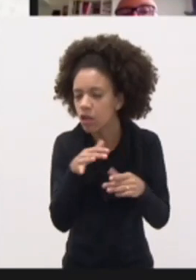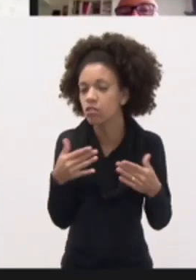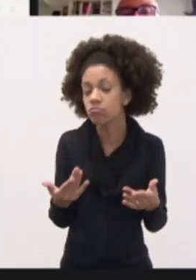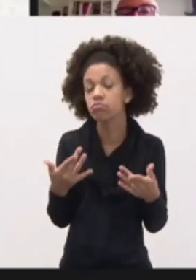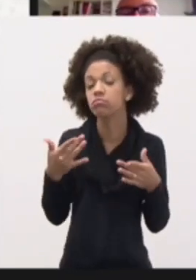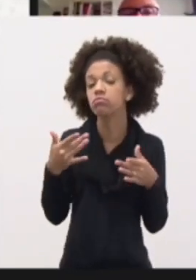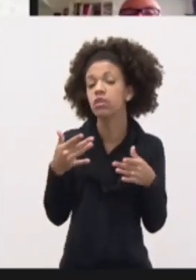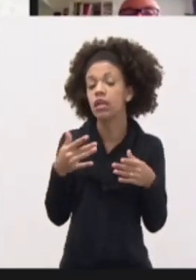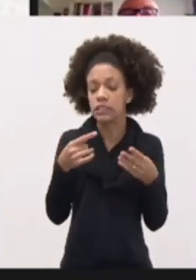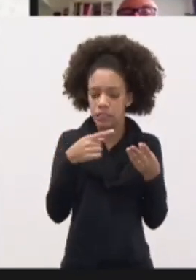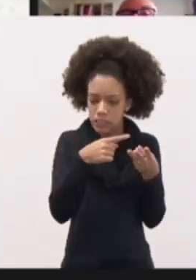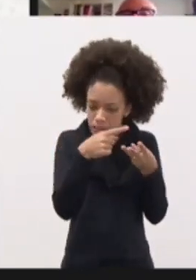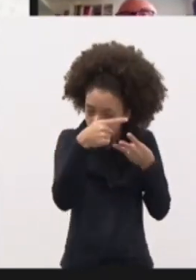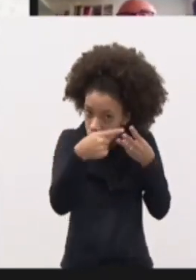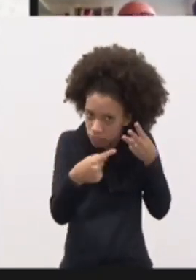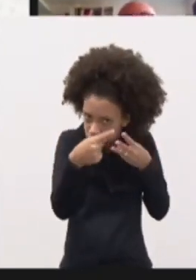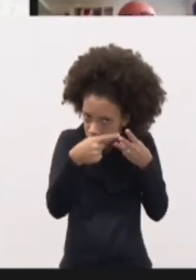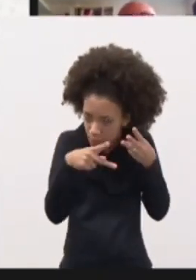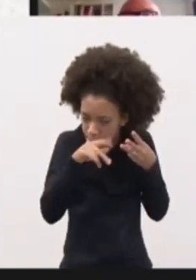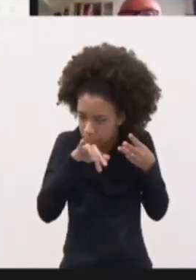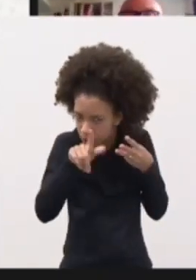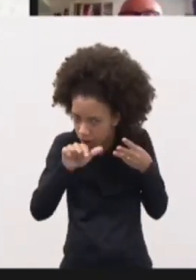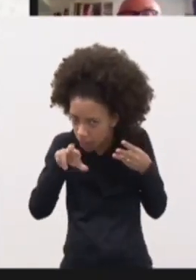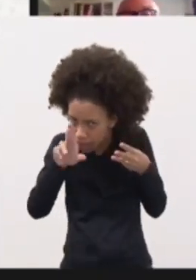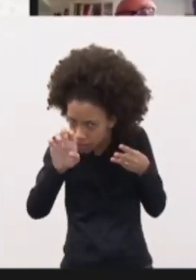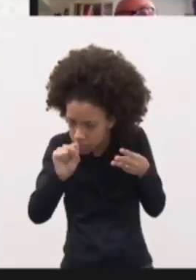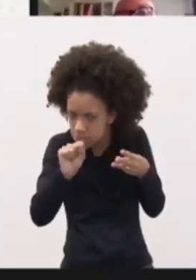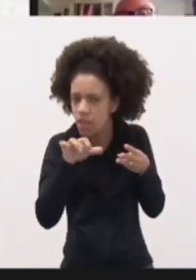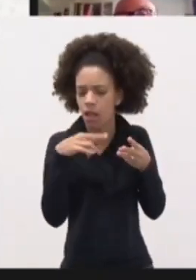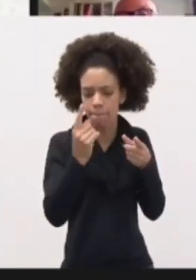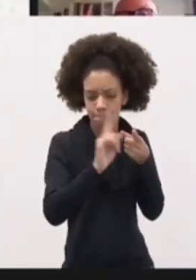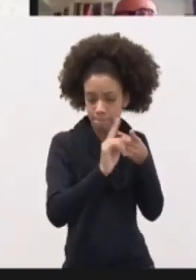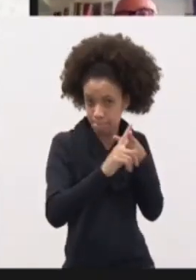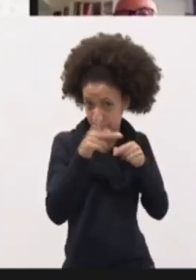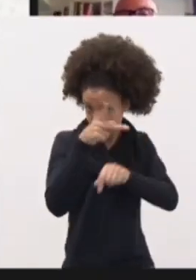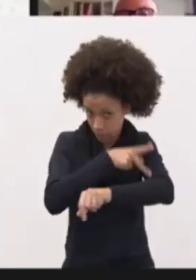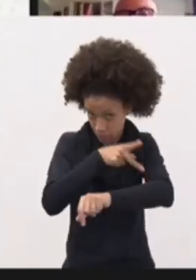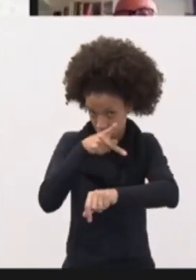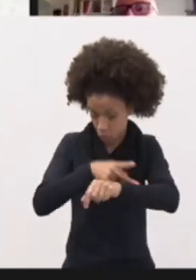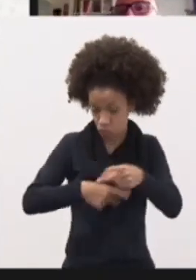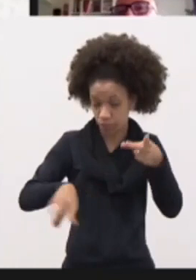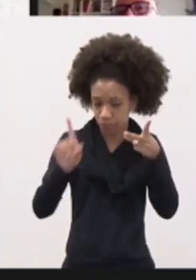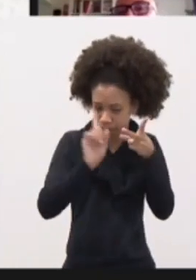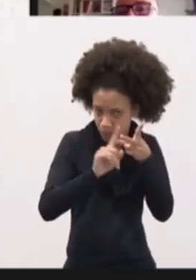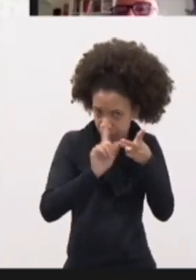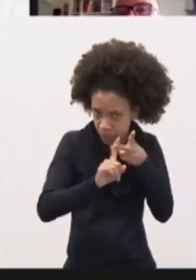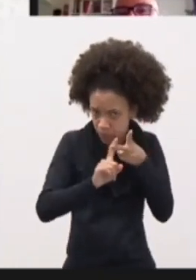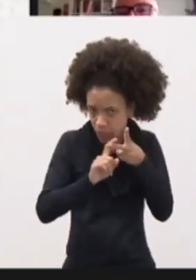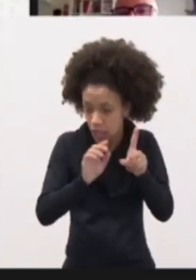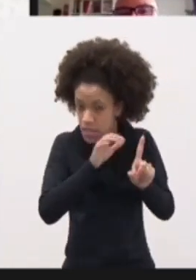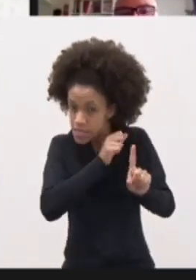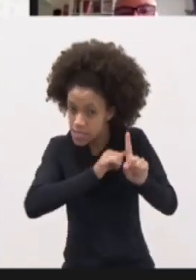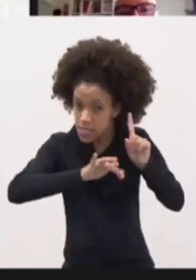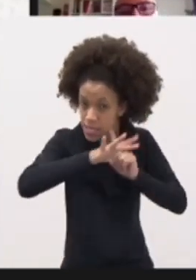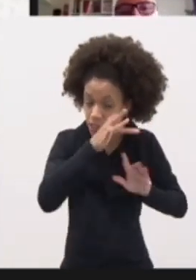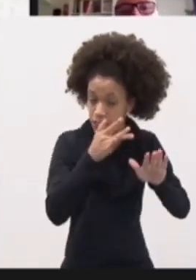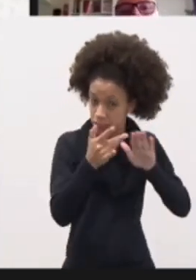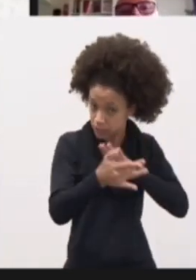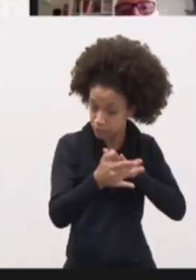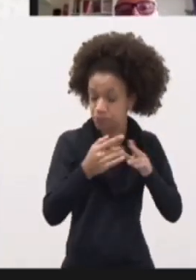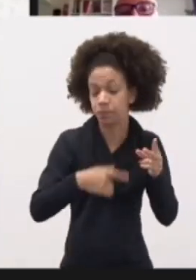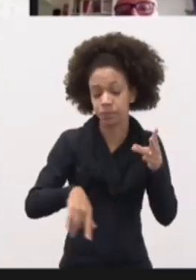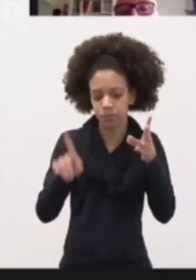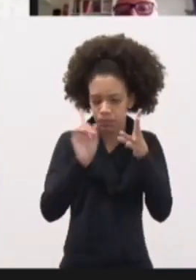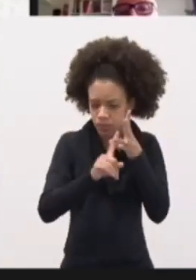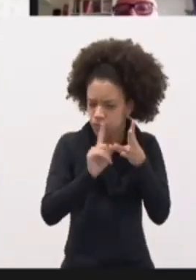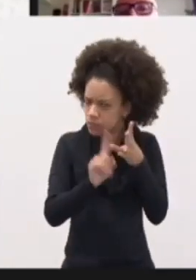E são 3 pilares, são pilares das áreas pedagógicas, é um pilar da área pedagógica, um pilar da área de cidadania digital,